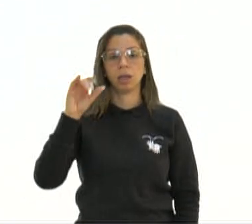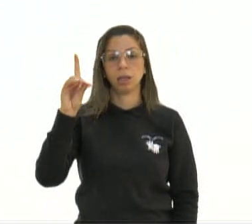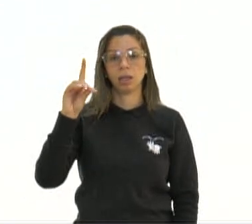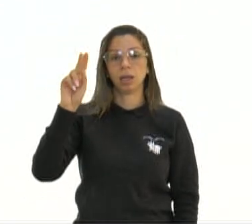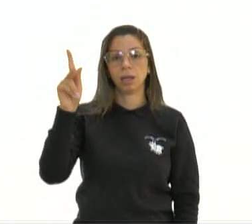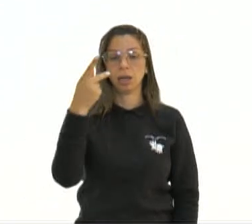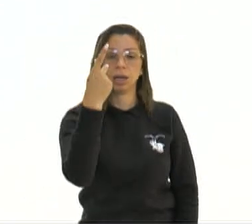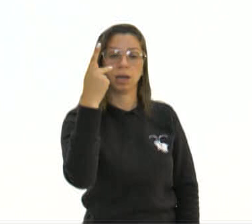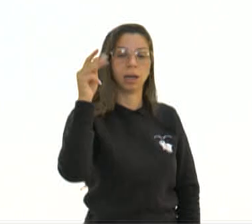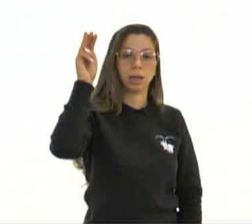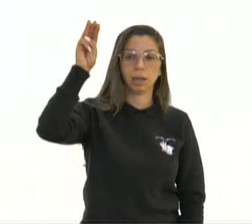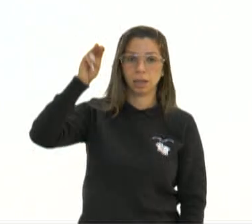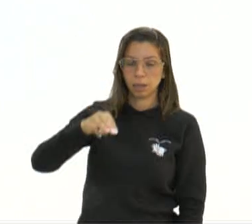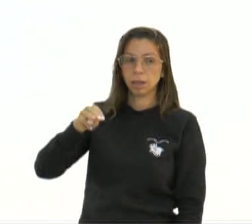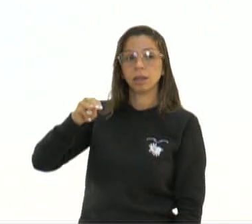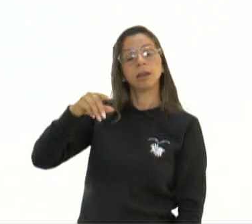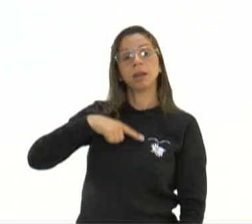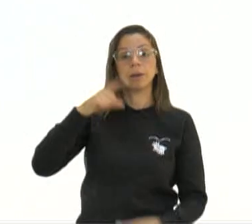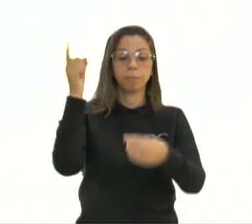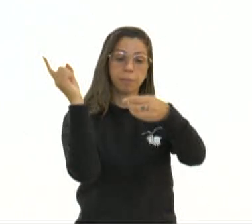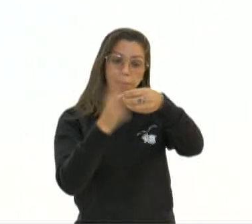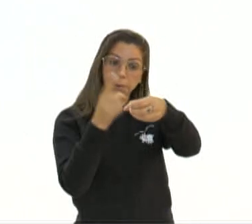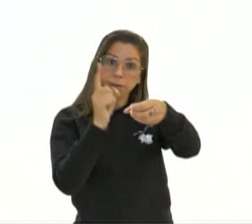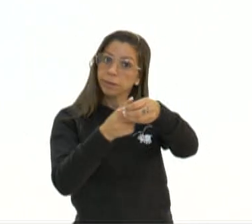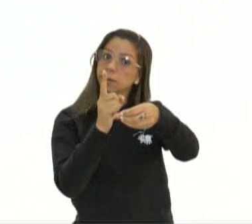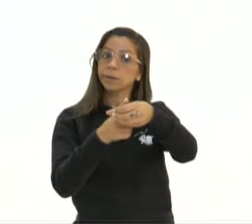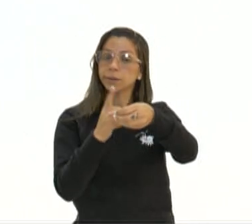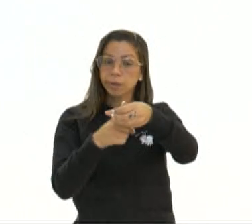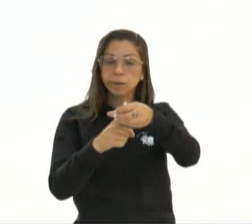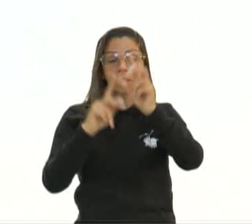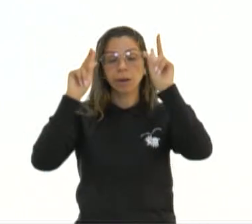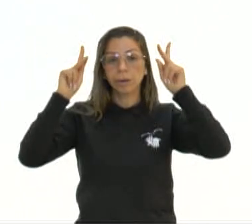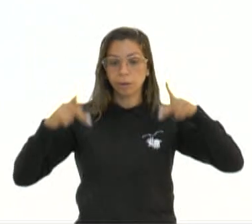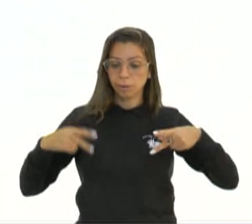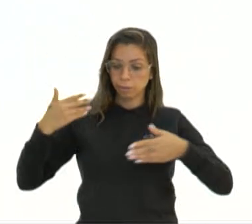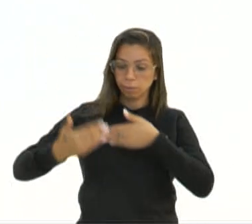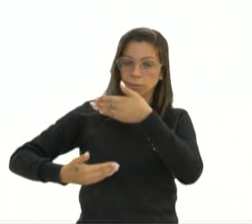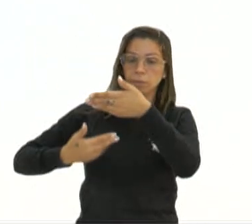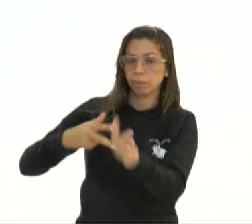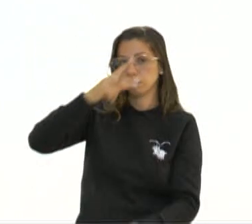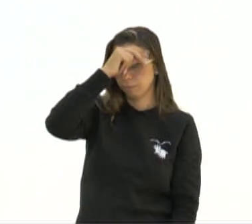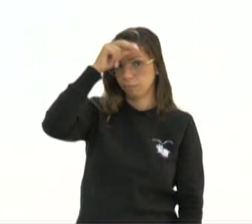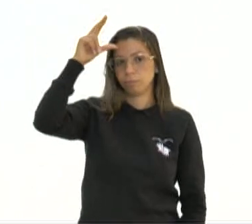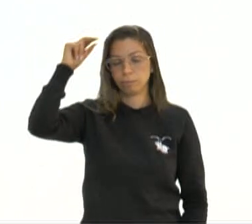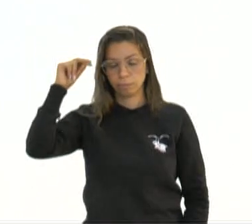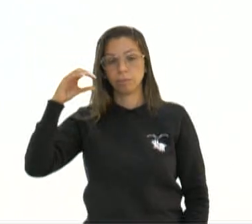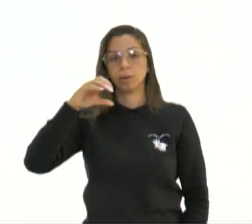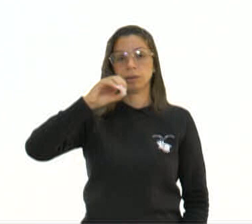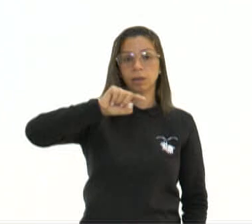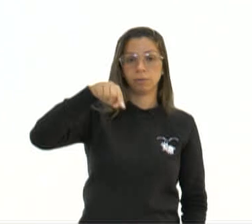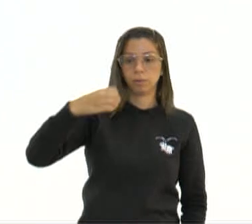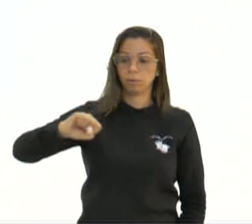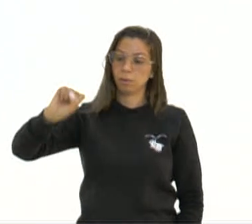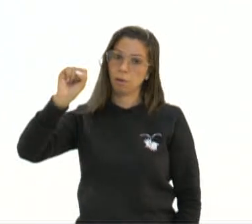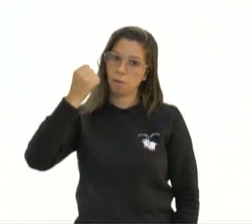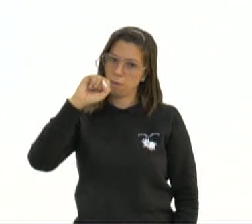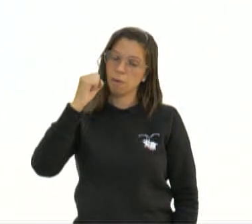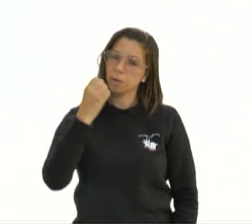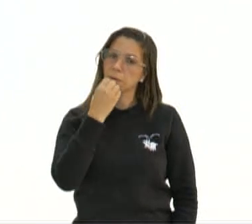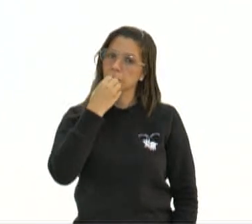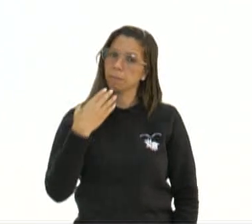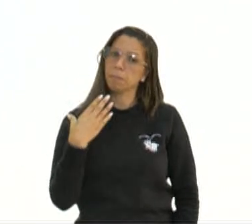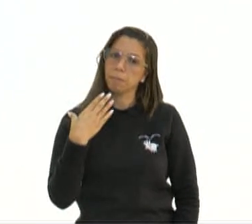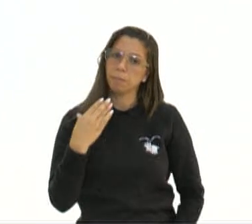é uma cidade, vai ser Índice de Desenvolvimento Humano Municipal, 0,8, é um bom